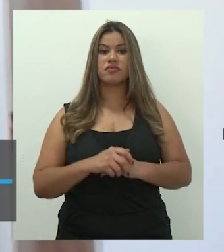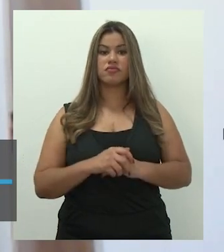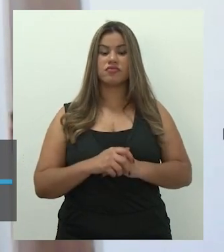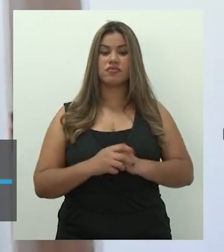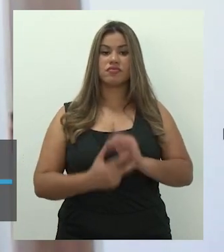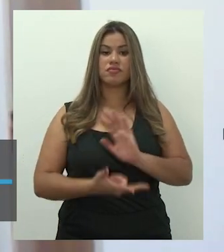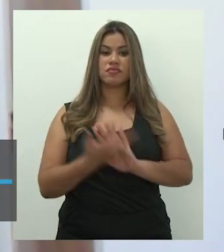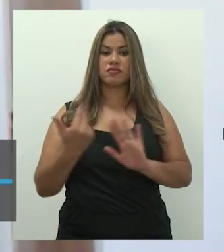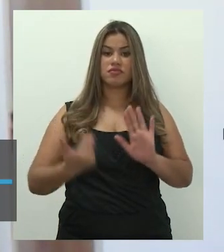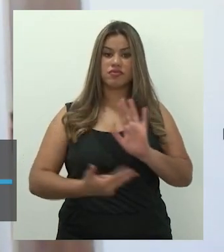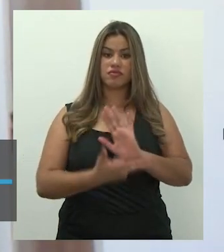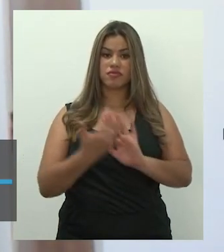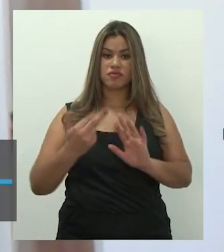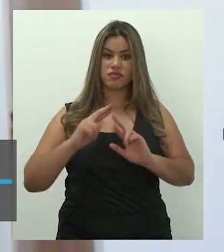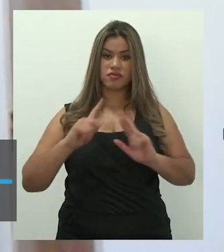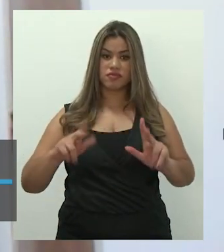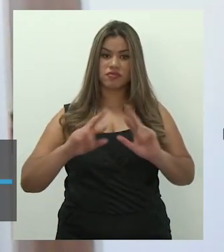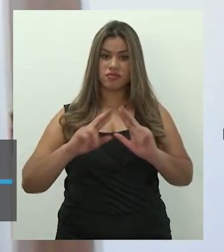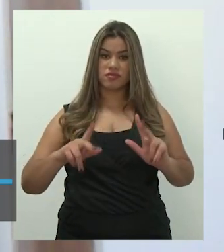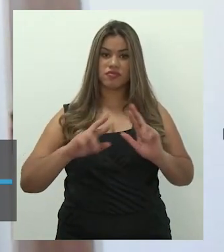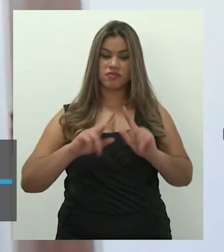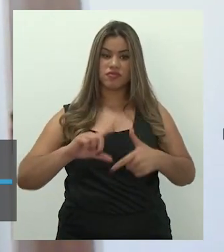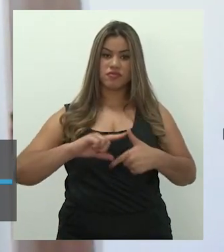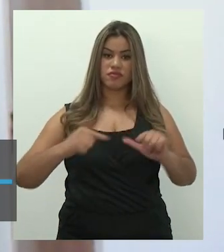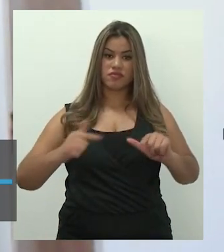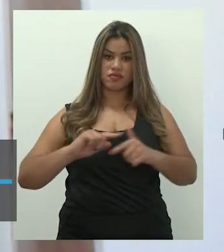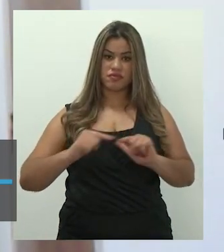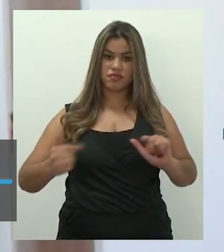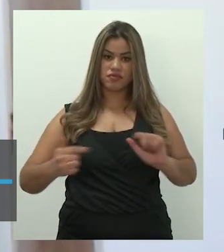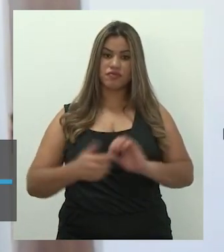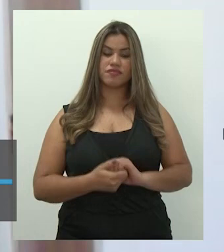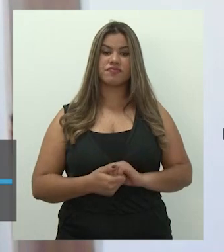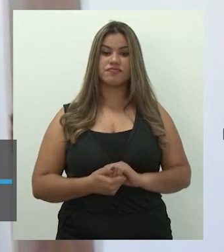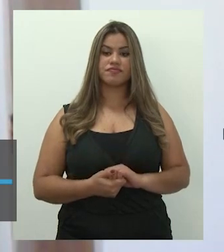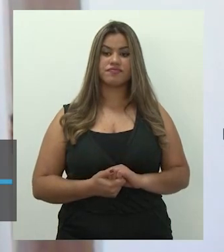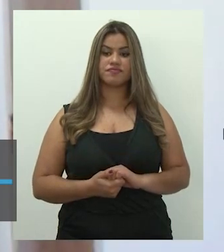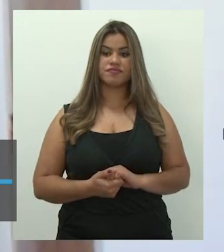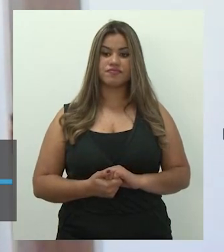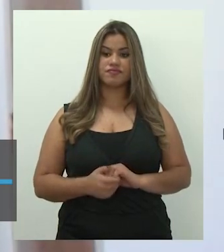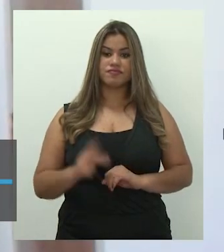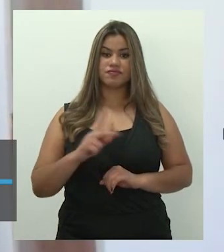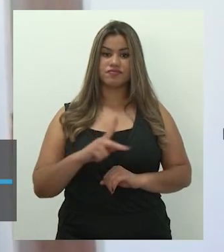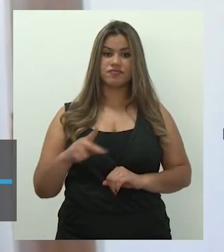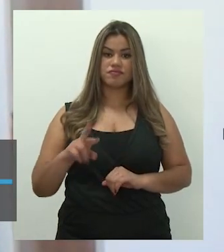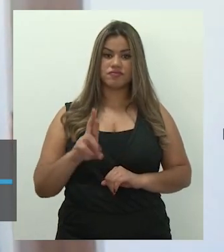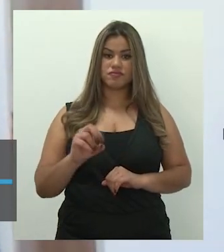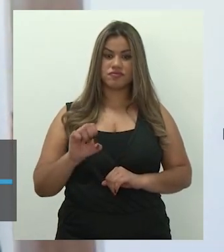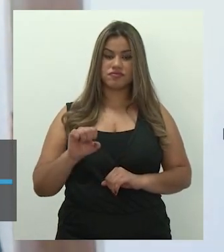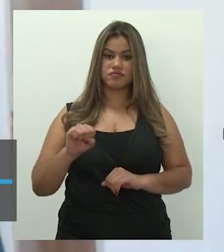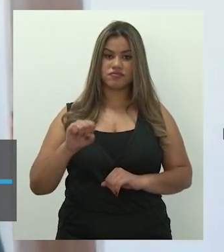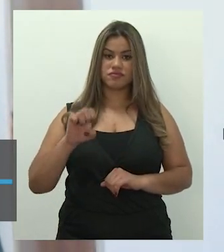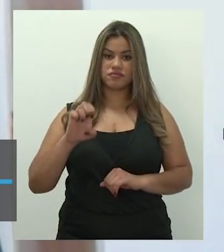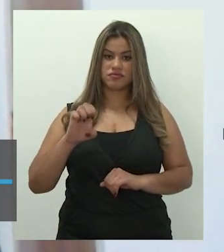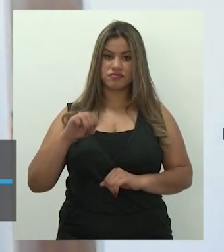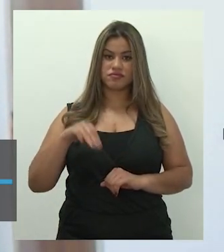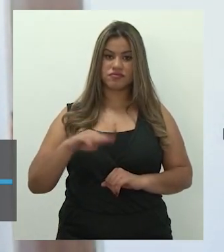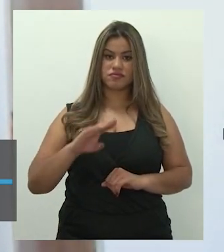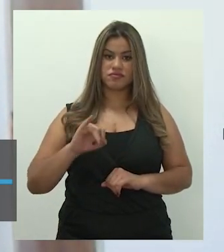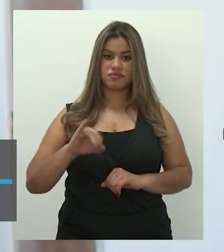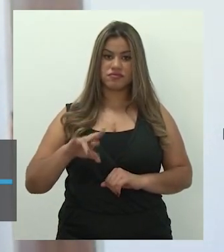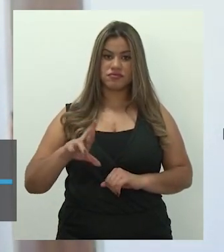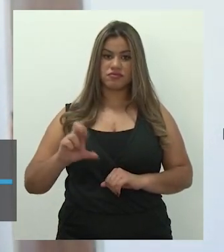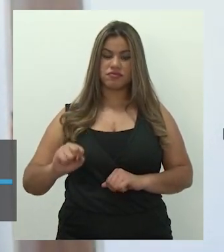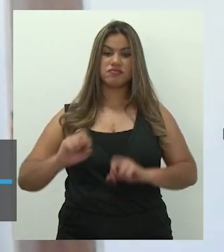sobre formas diferentes, formatos geométricos, sequências, professora Rosinei falou evidenciando